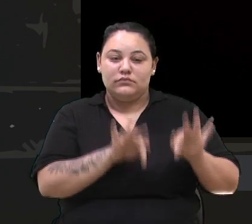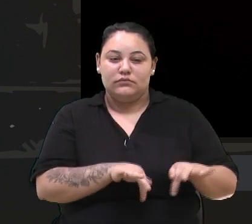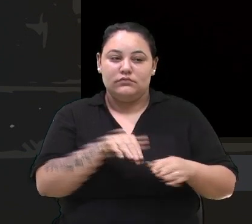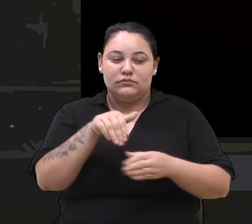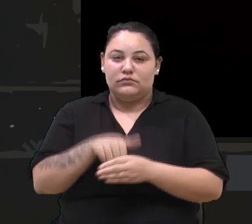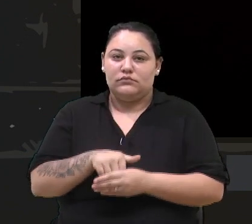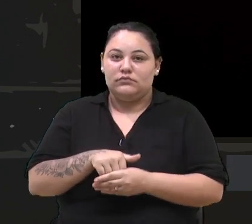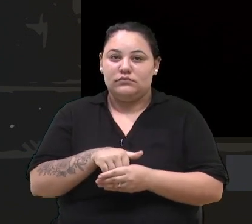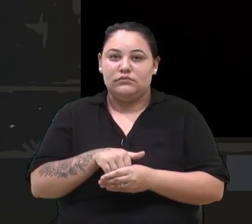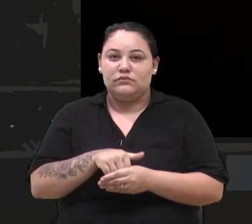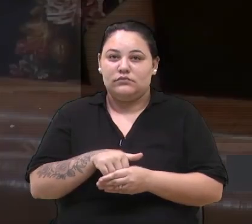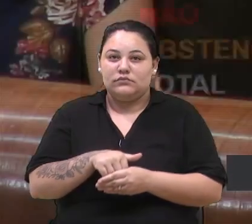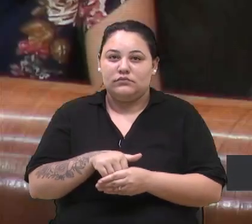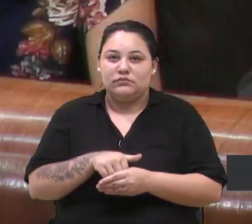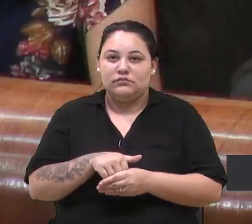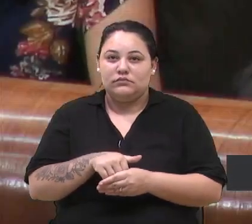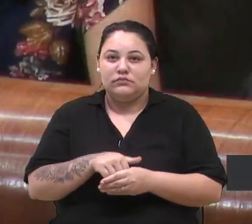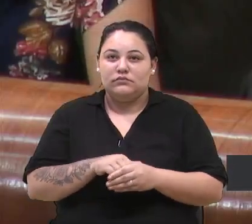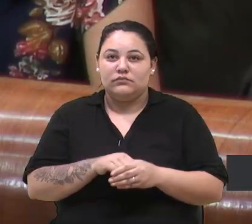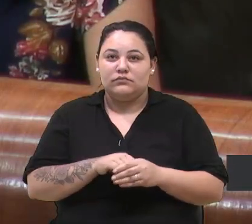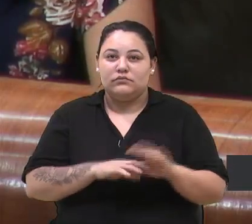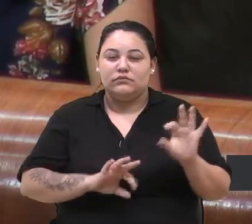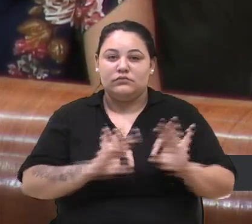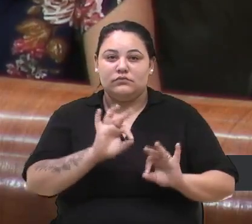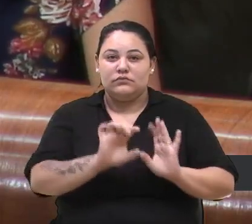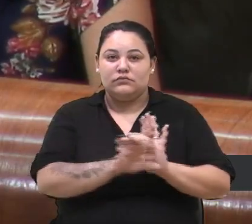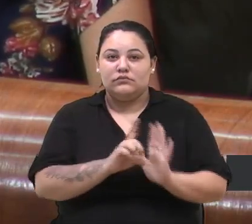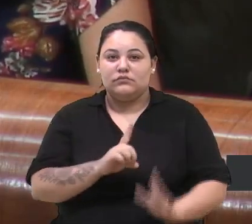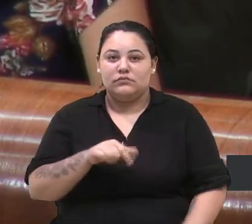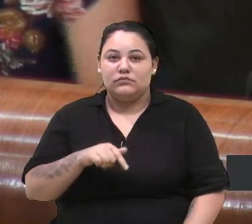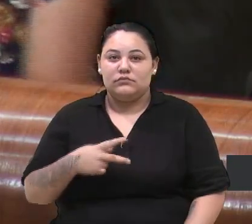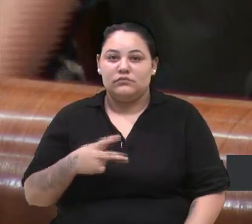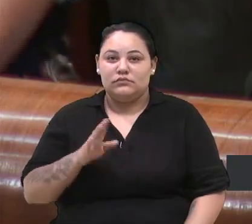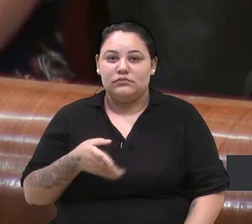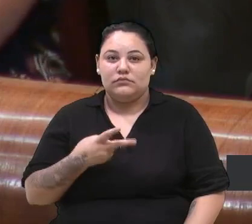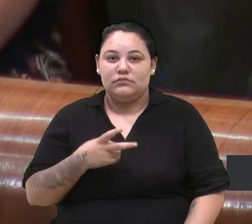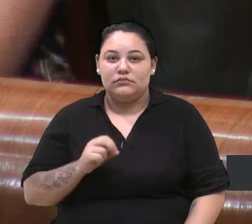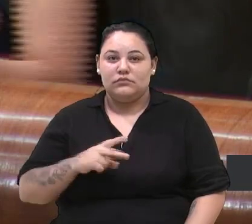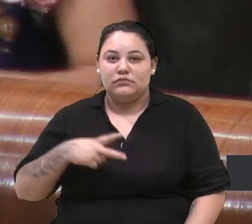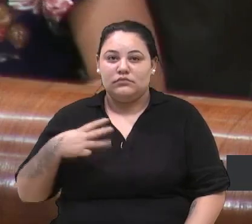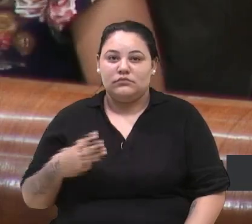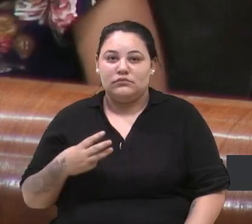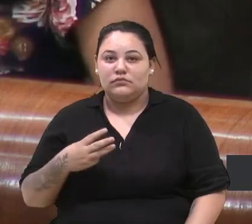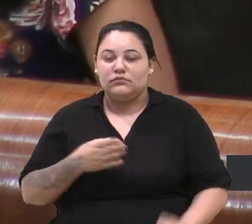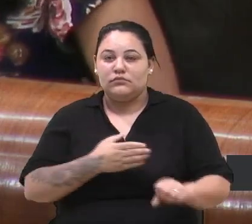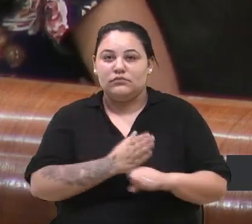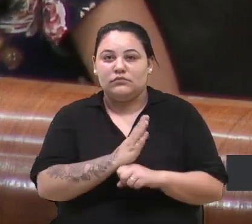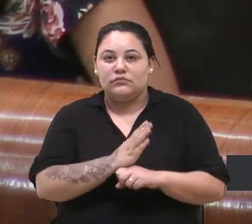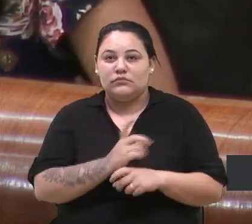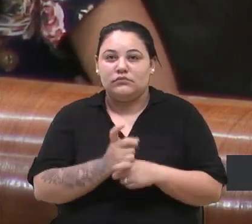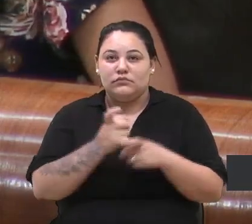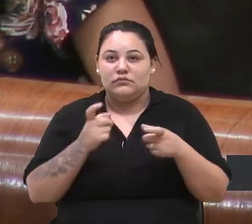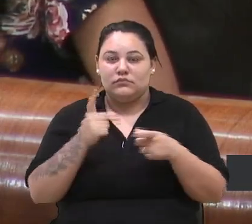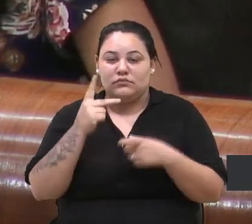votação. Projeto de lei 172/2023 foi aprovado por unanimidade.